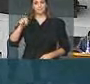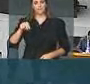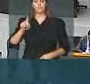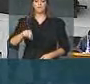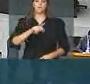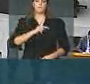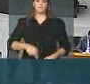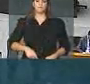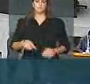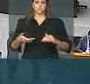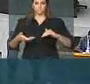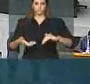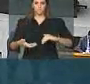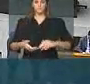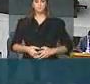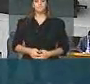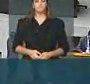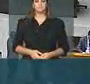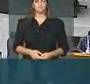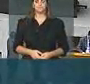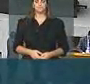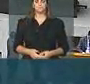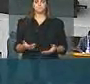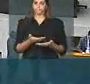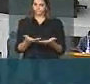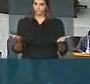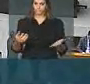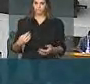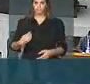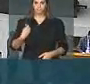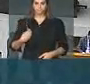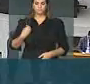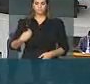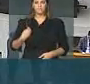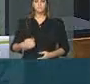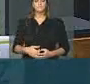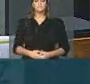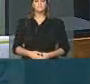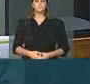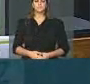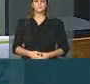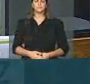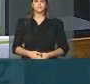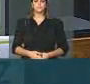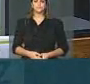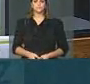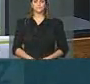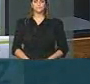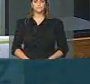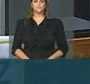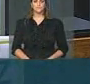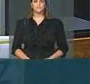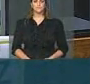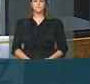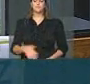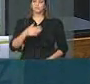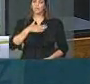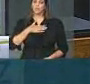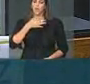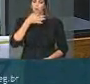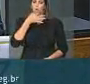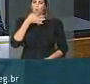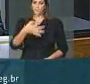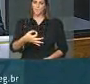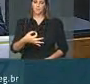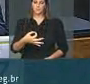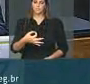Senhores deputados, eu gostaria de sugerir